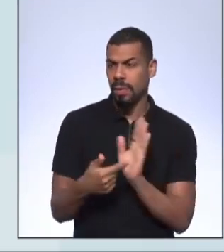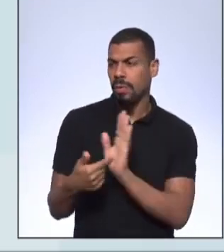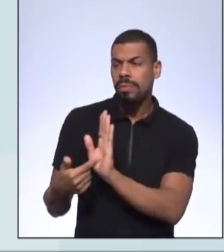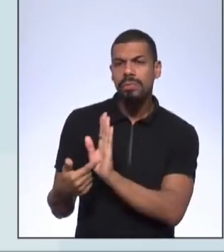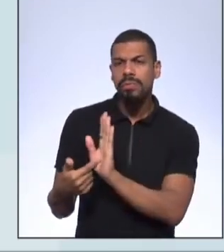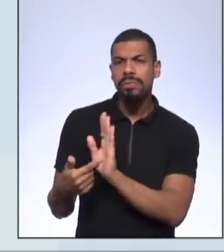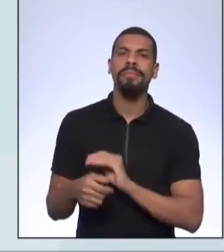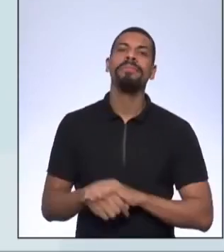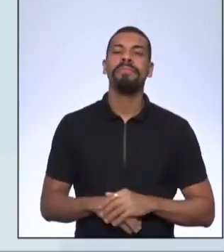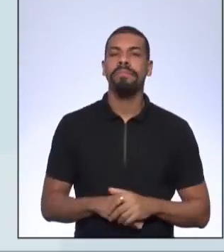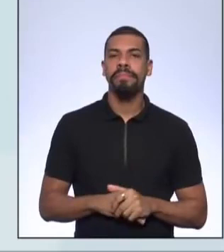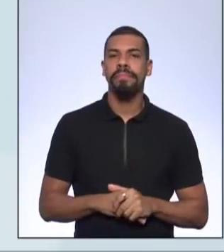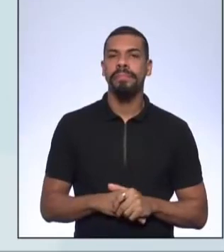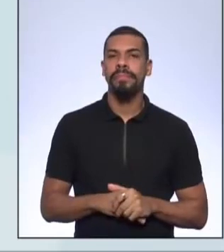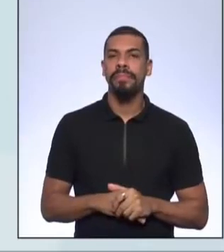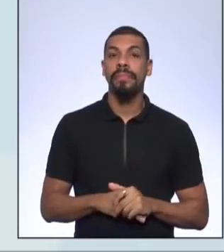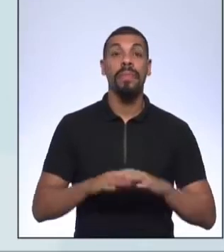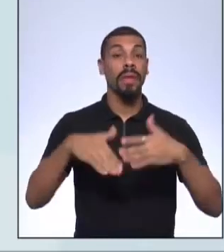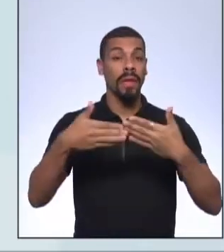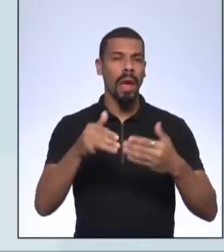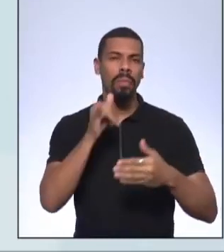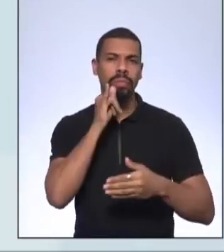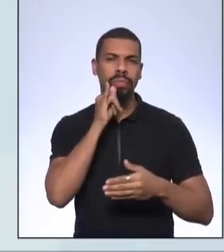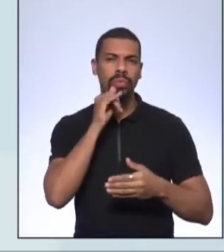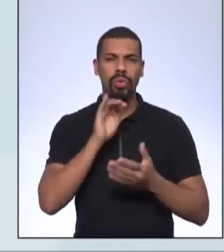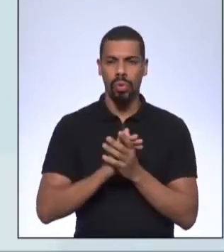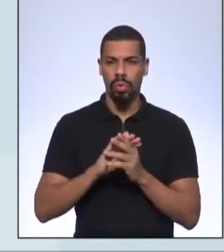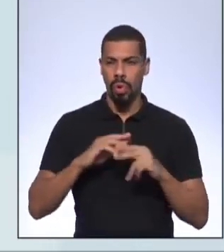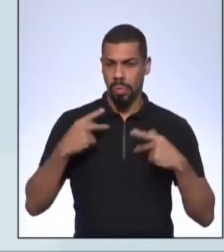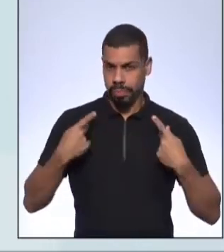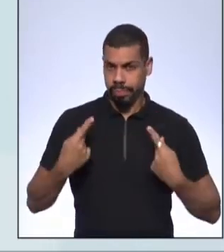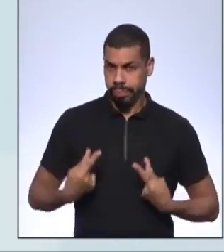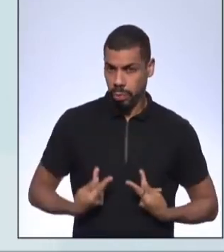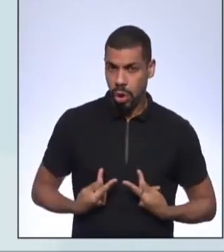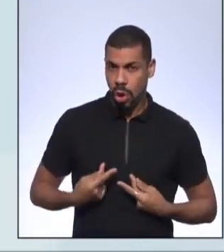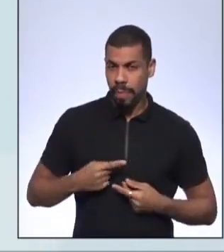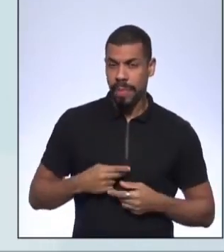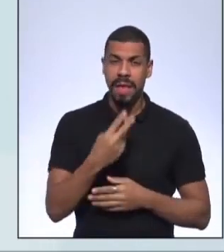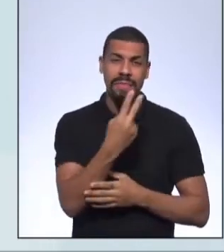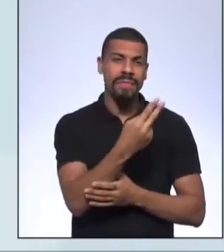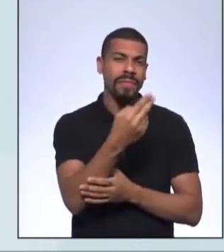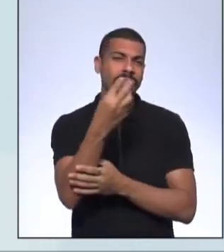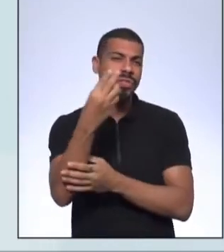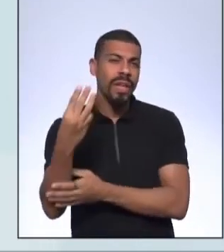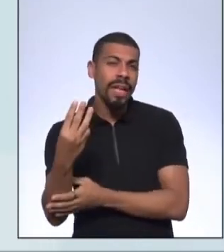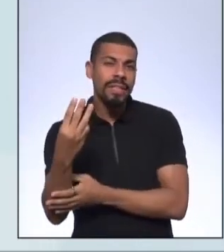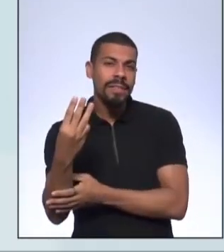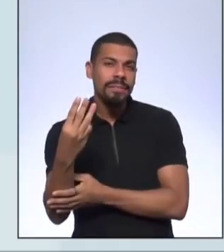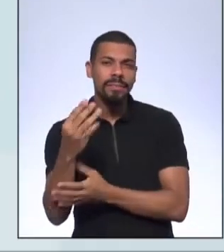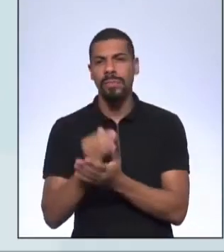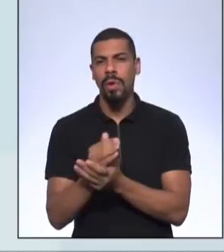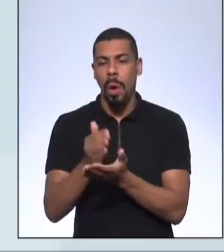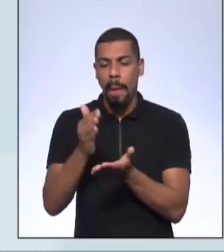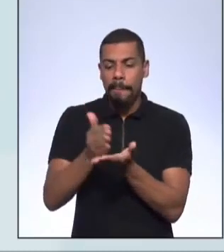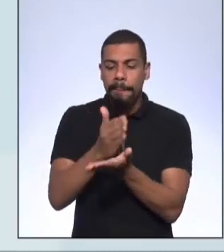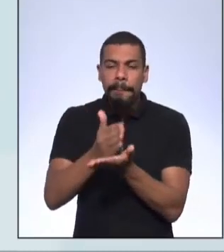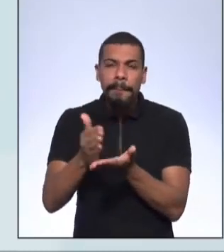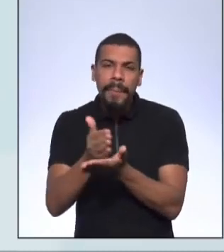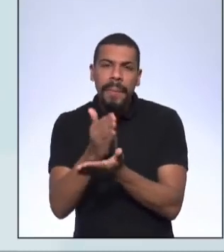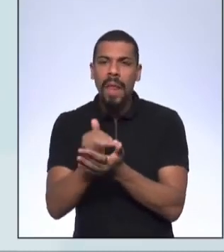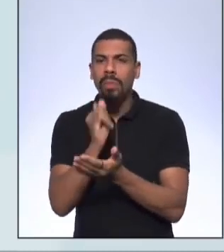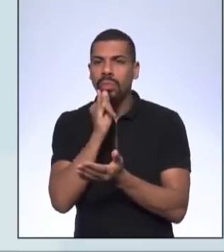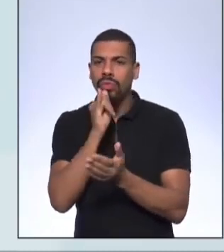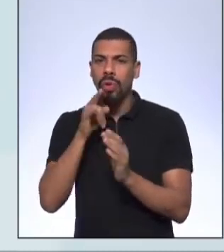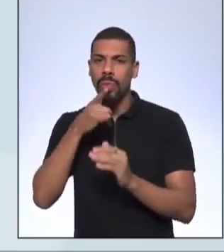de cromossomos. Quando nós falamos da nossa espécie, nós temos 23 pares, metade vindos do nosso pai